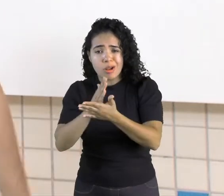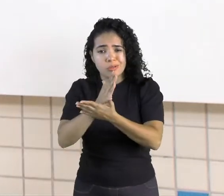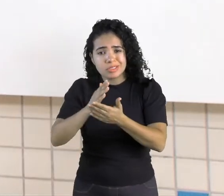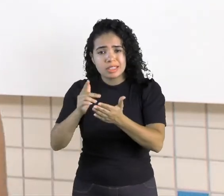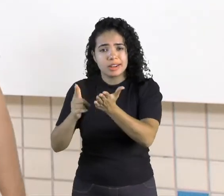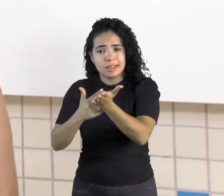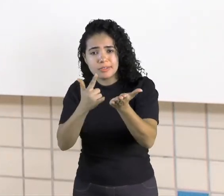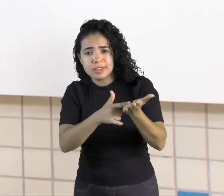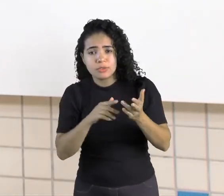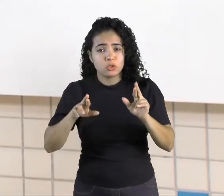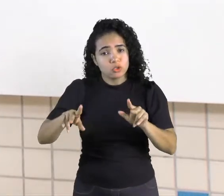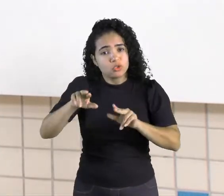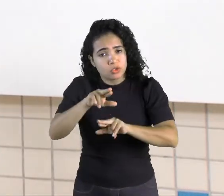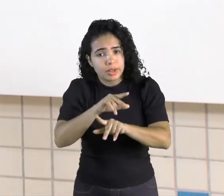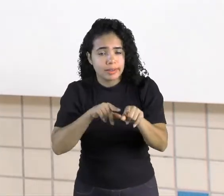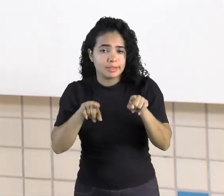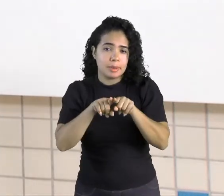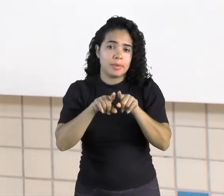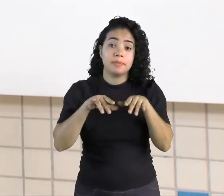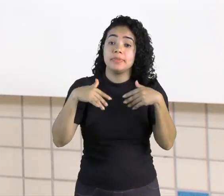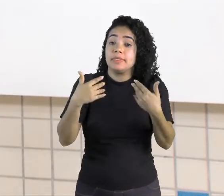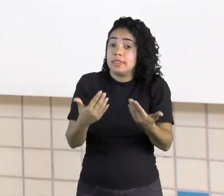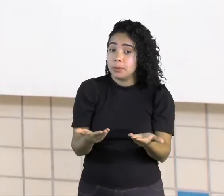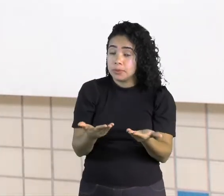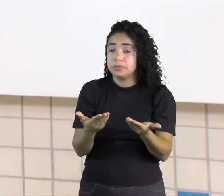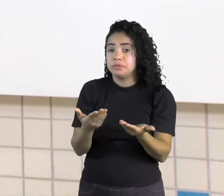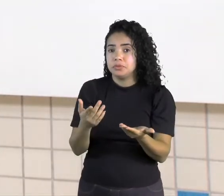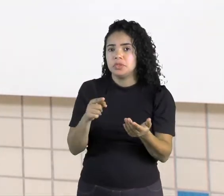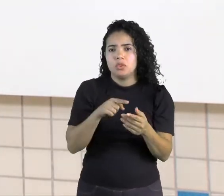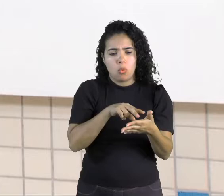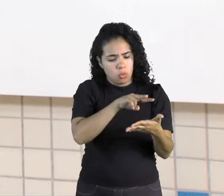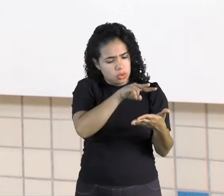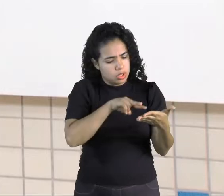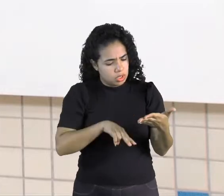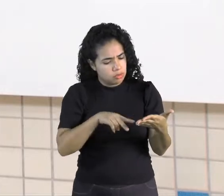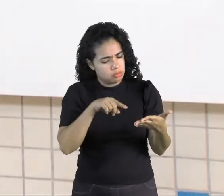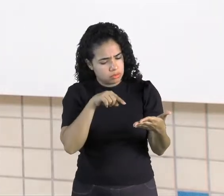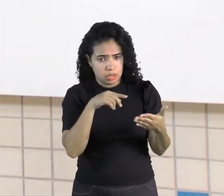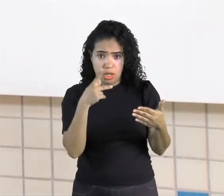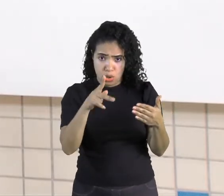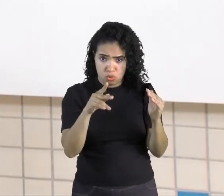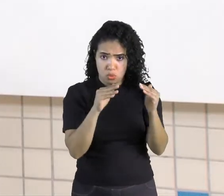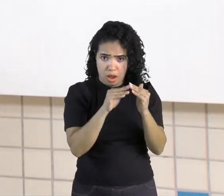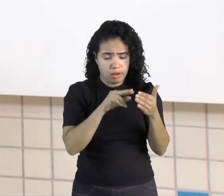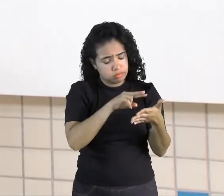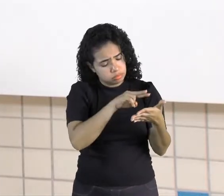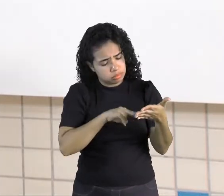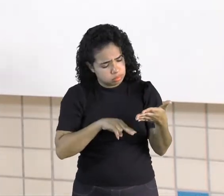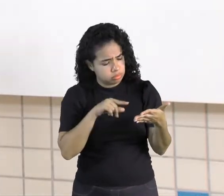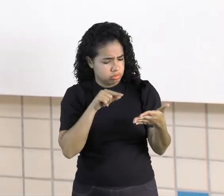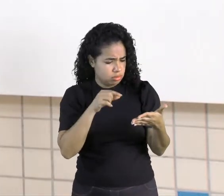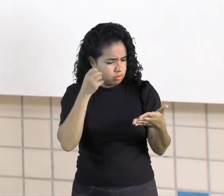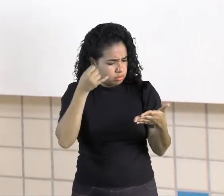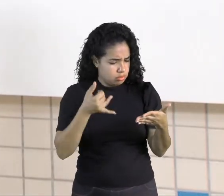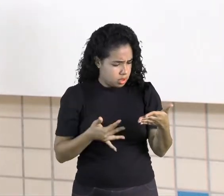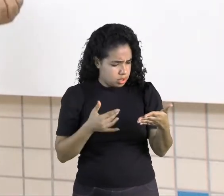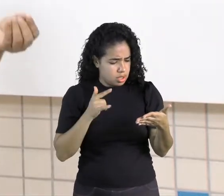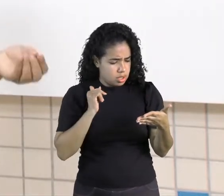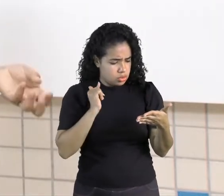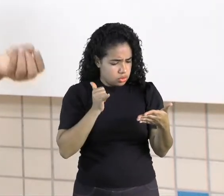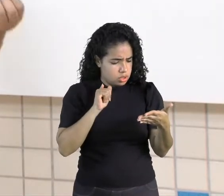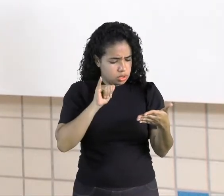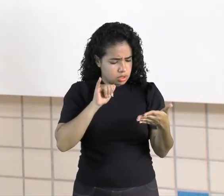de editoras diferentes. Então, de repente, o livro que você tem em casa deve estar falando algo sobre